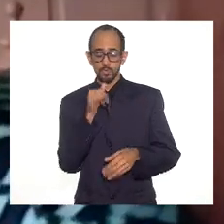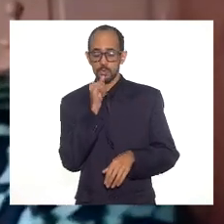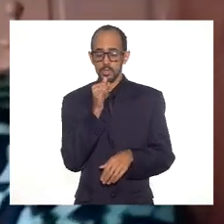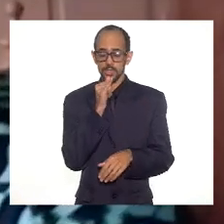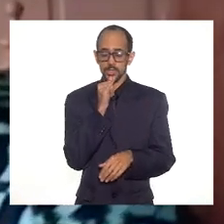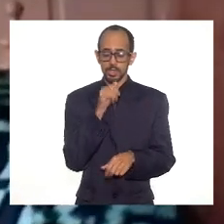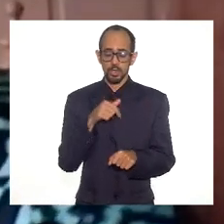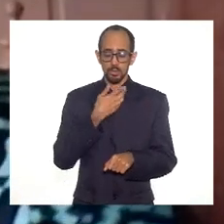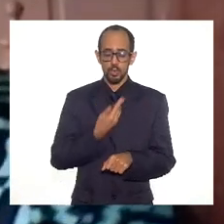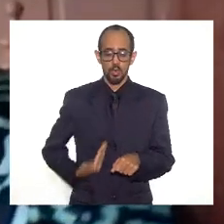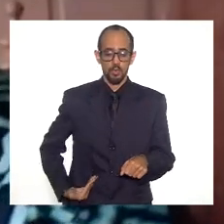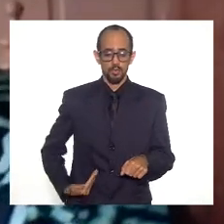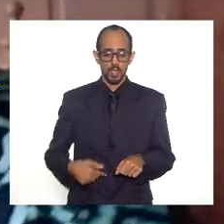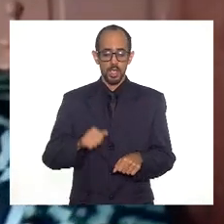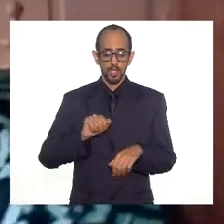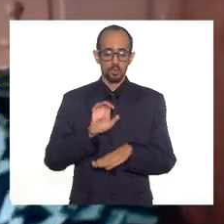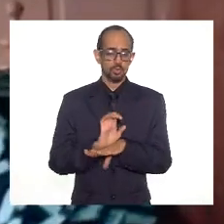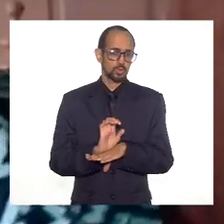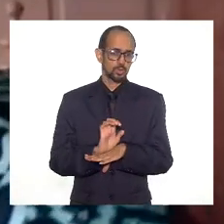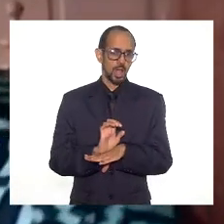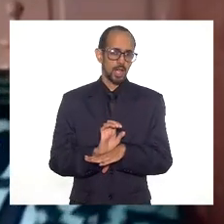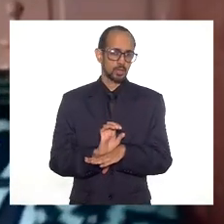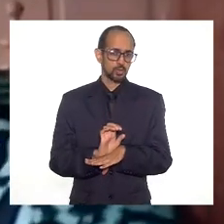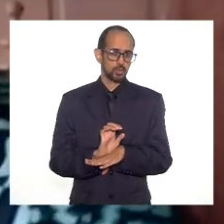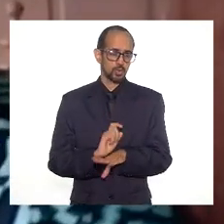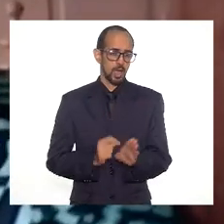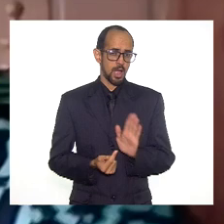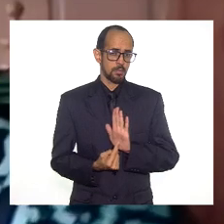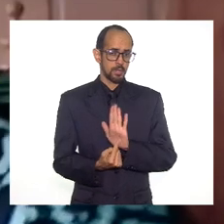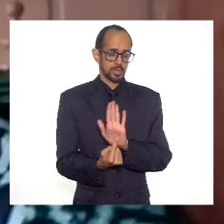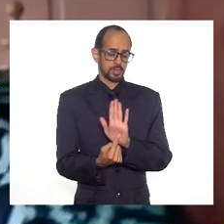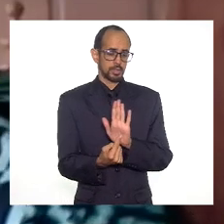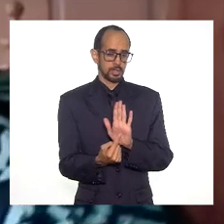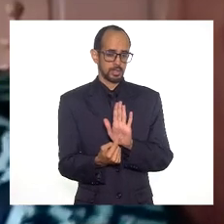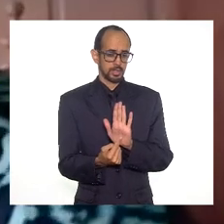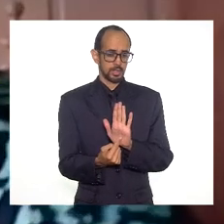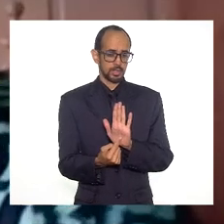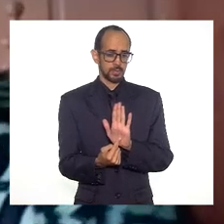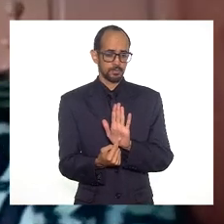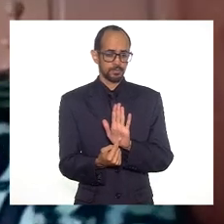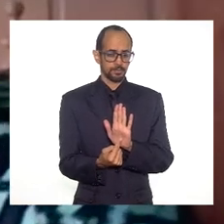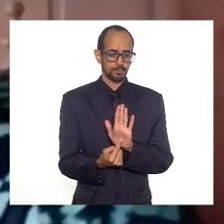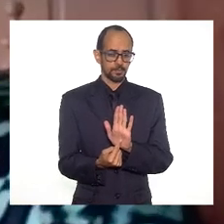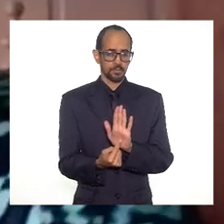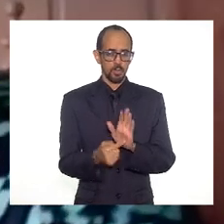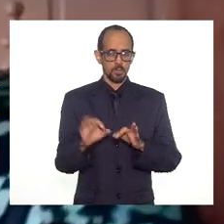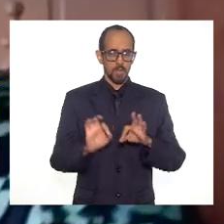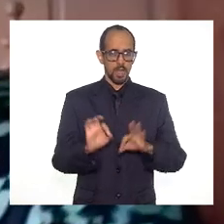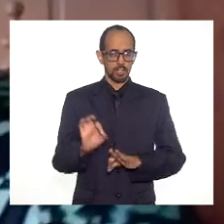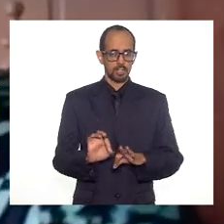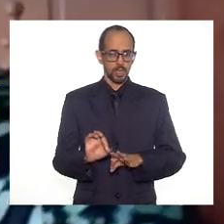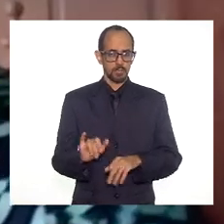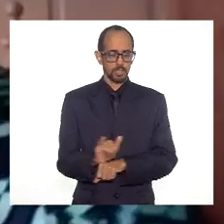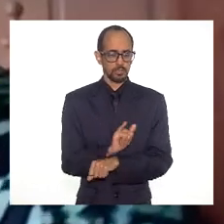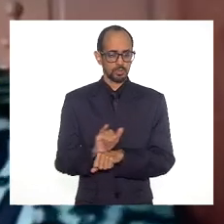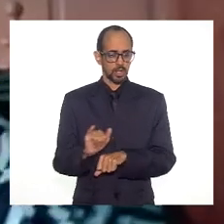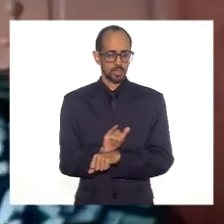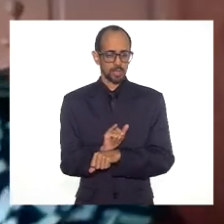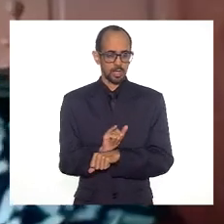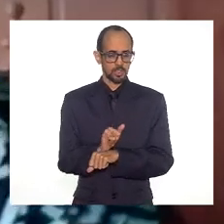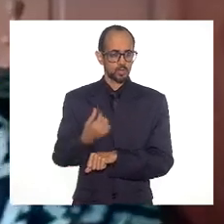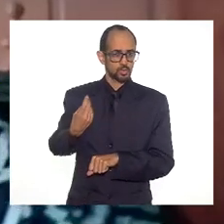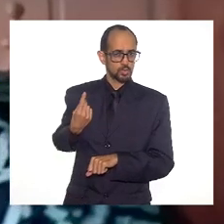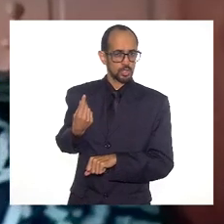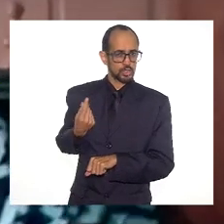do Estado não nos apresentou, por exemplo, um plano estratégico ao longo desses anos, o quanto nós